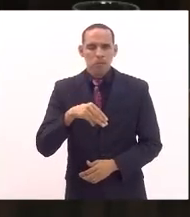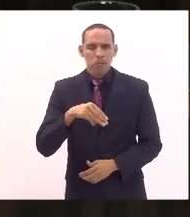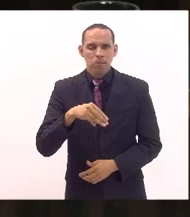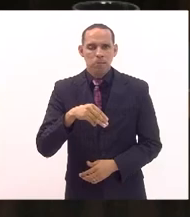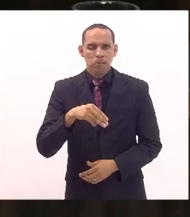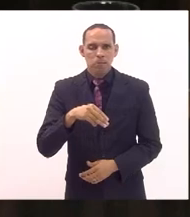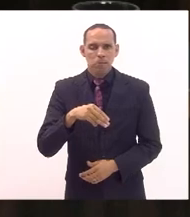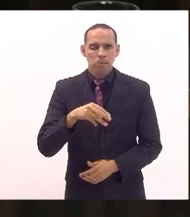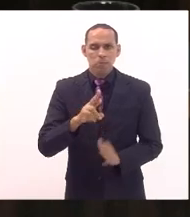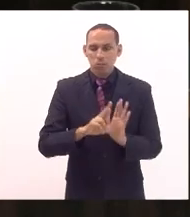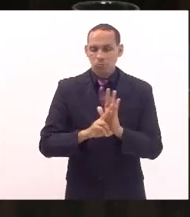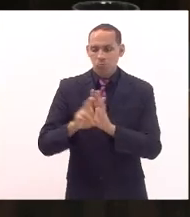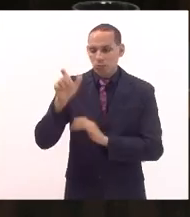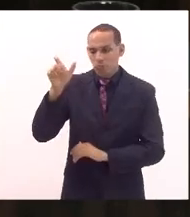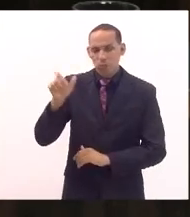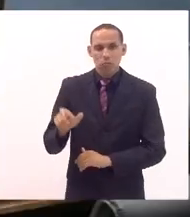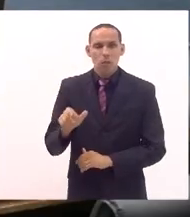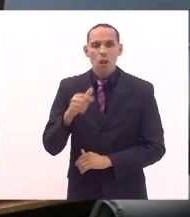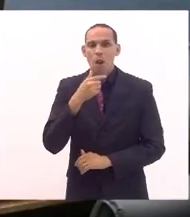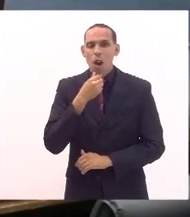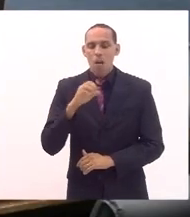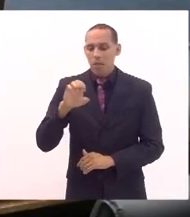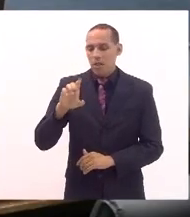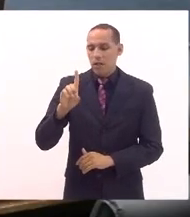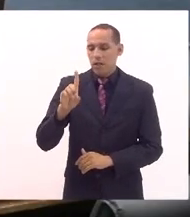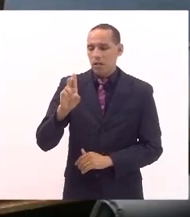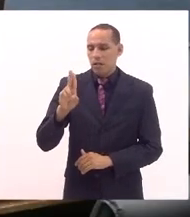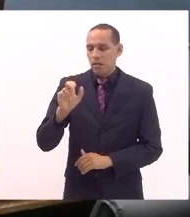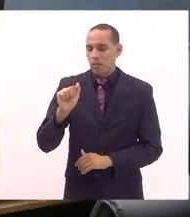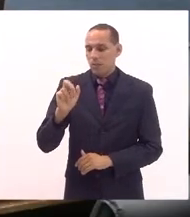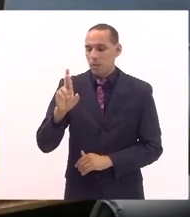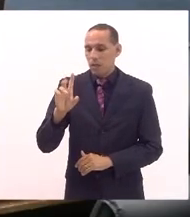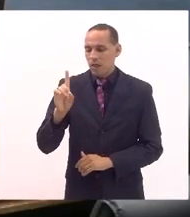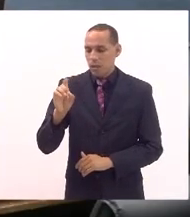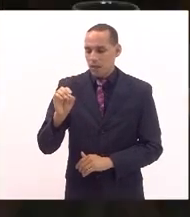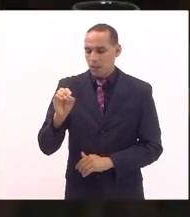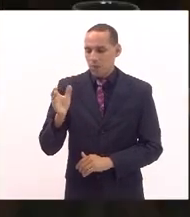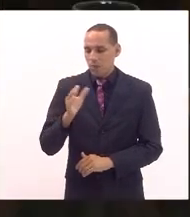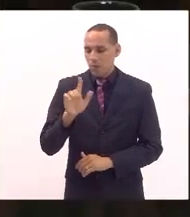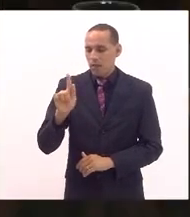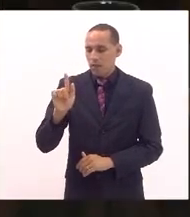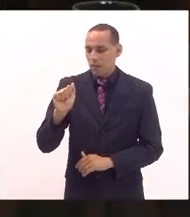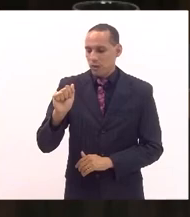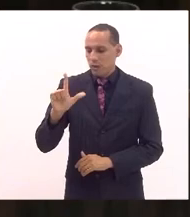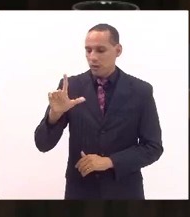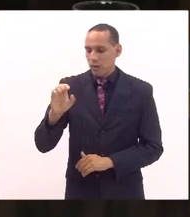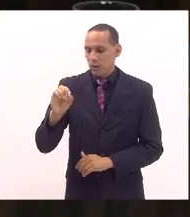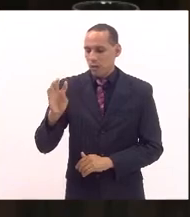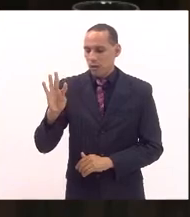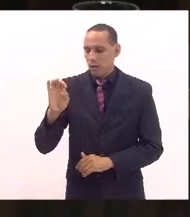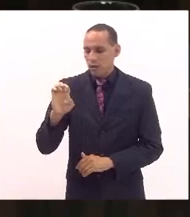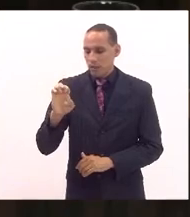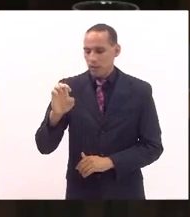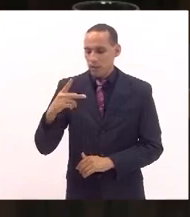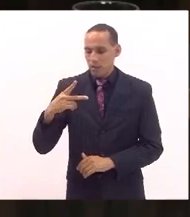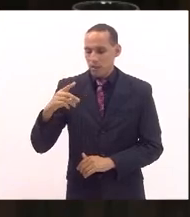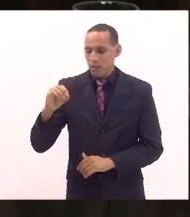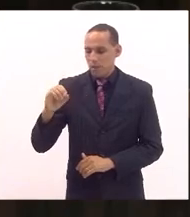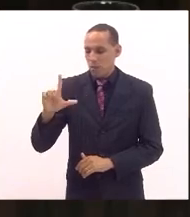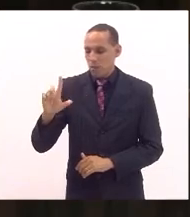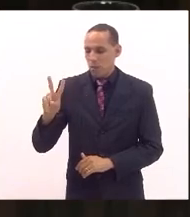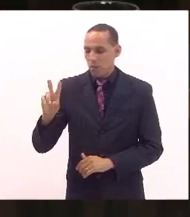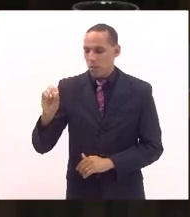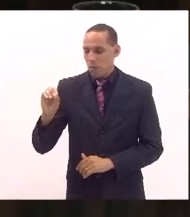Senhor do gallotti viu Póvoas Eduardo gallotti Póvoa